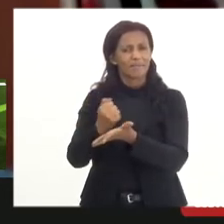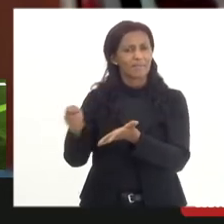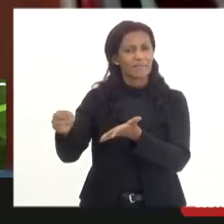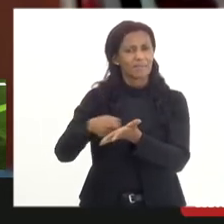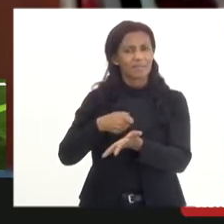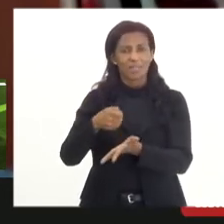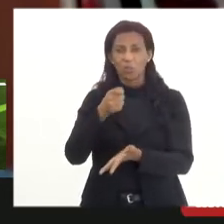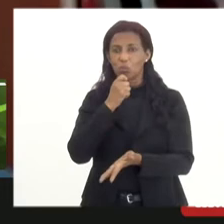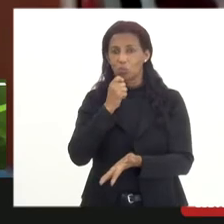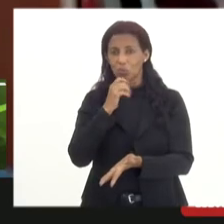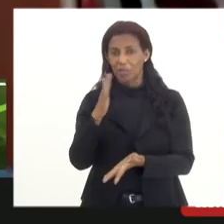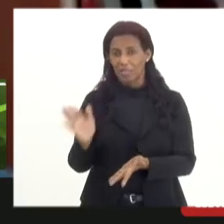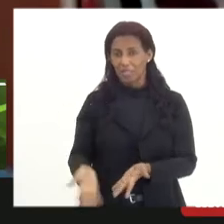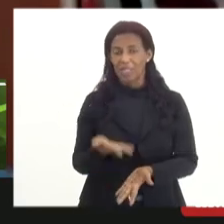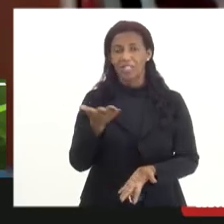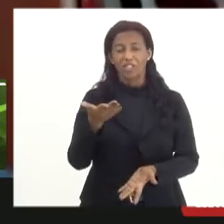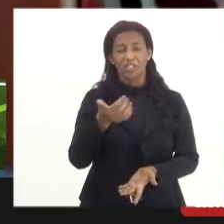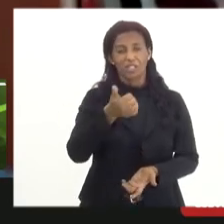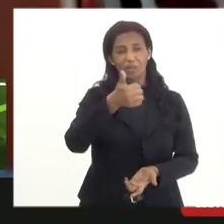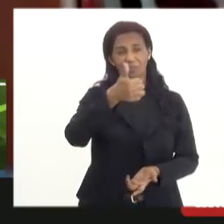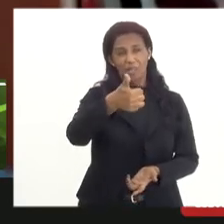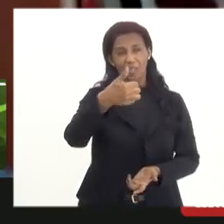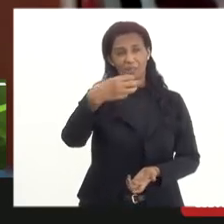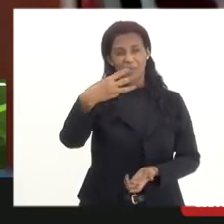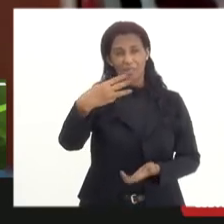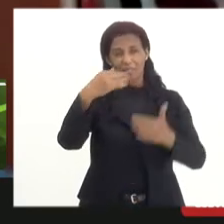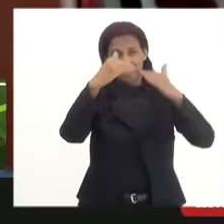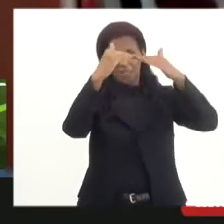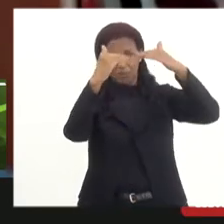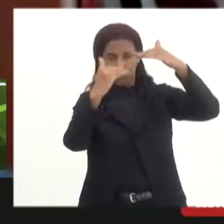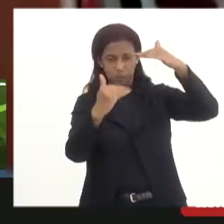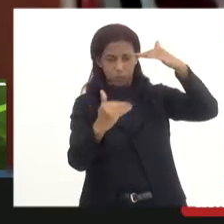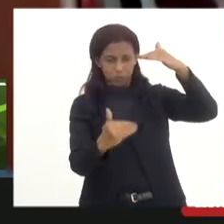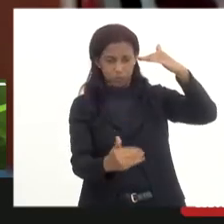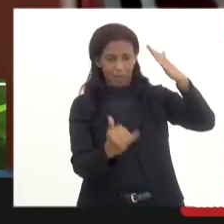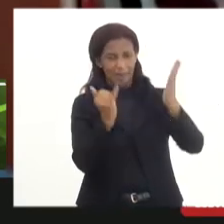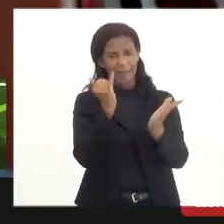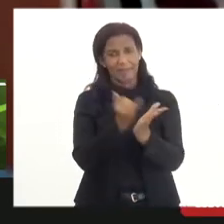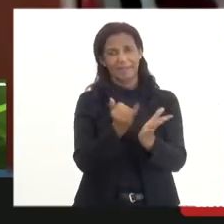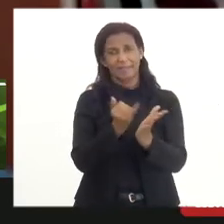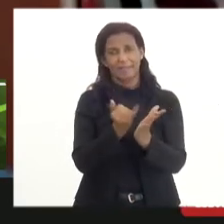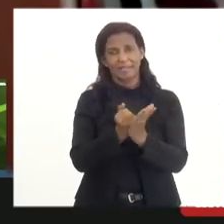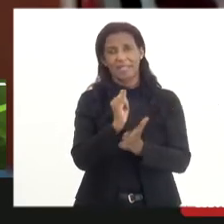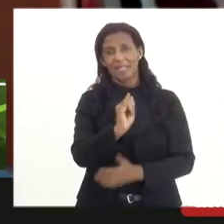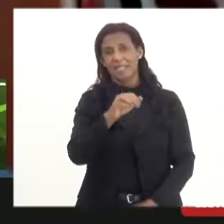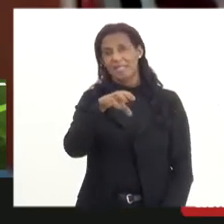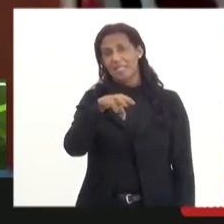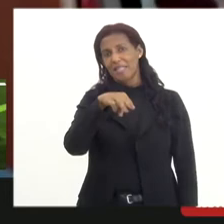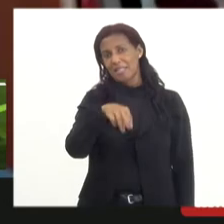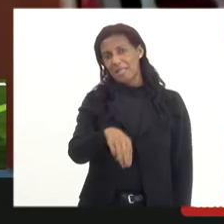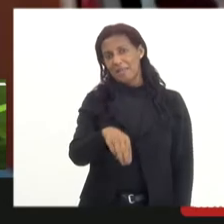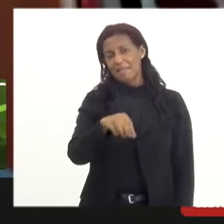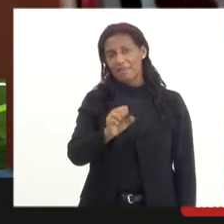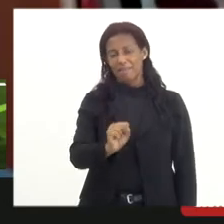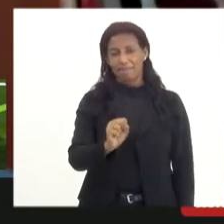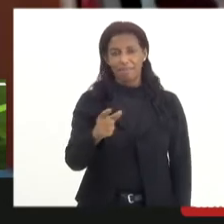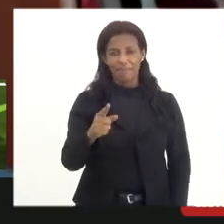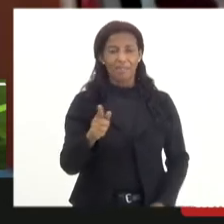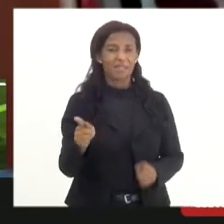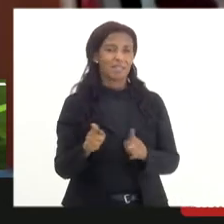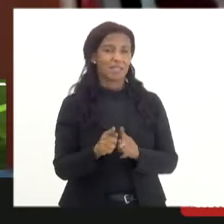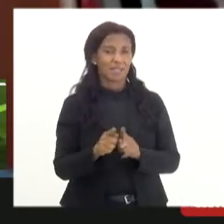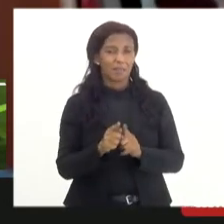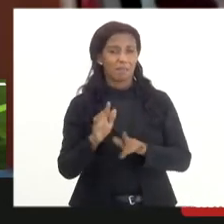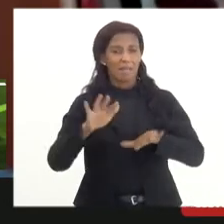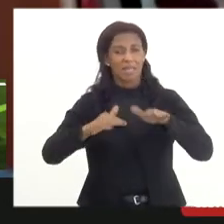Estamos apenas na 13ª posição em termos de receita de ICMS. Em termos de receita corrente líquida, nós